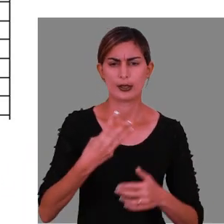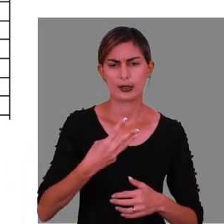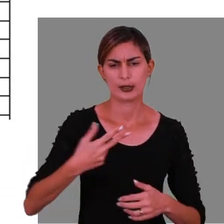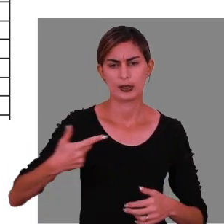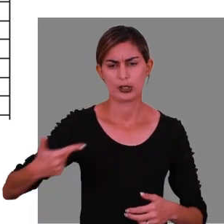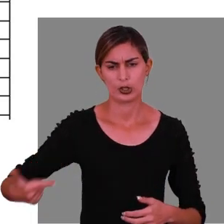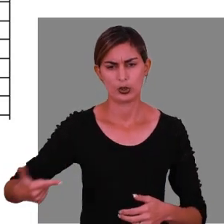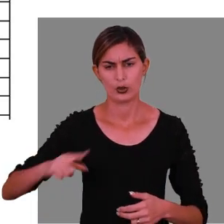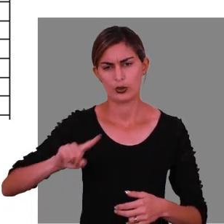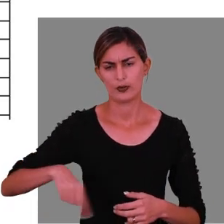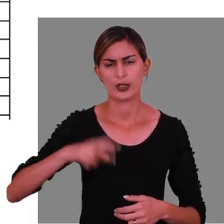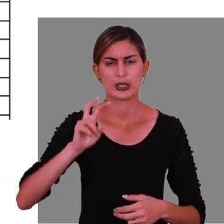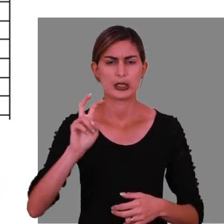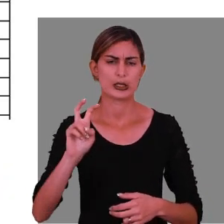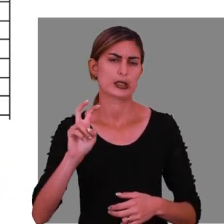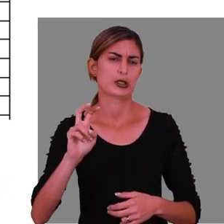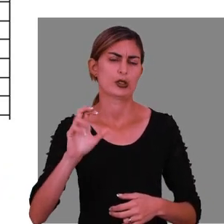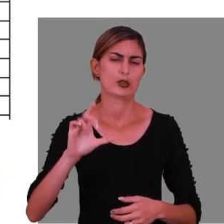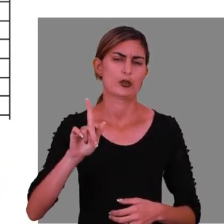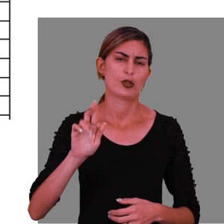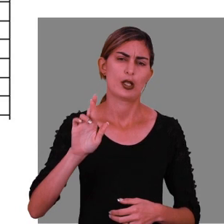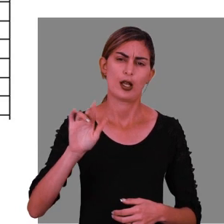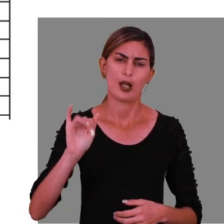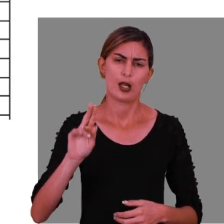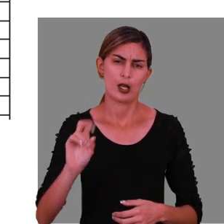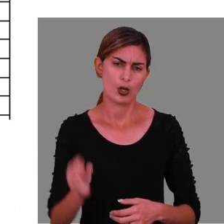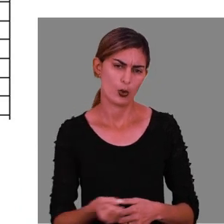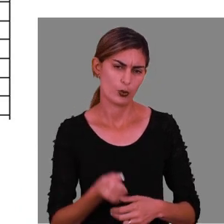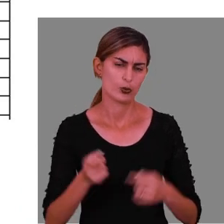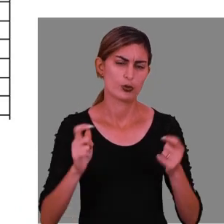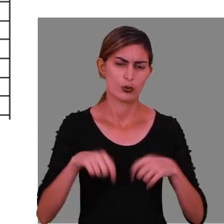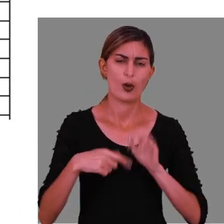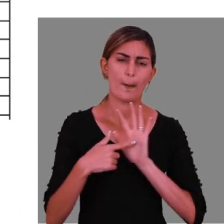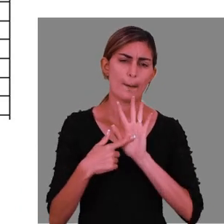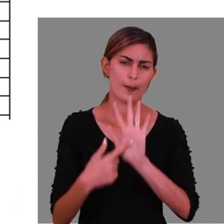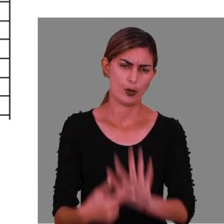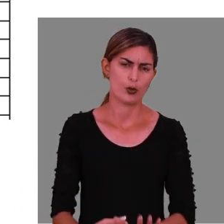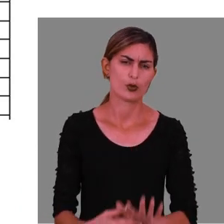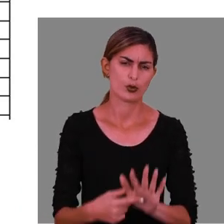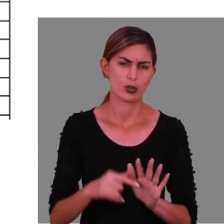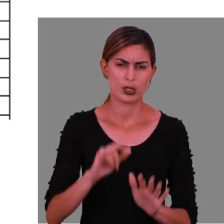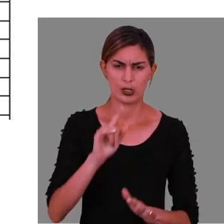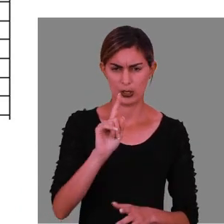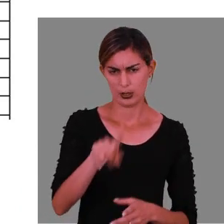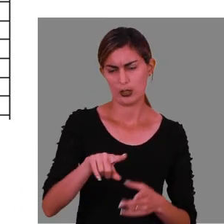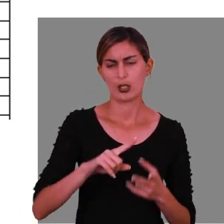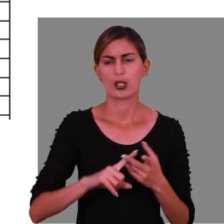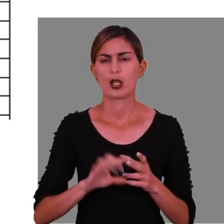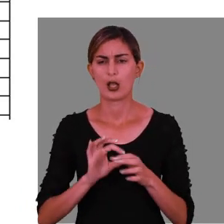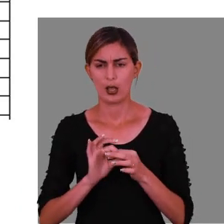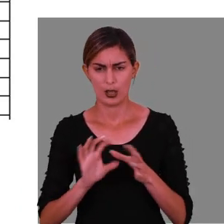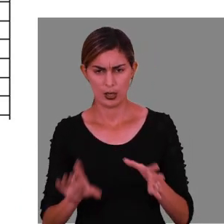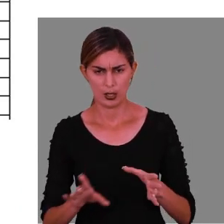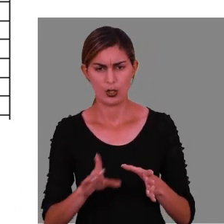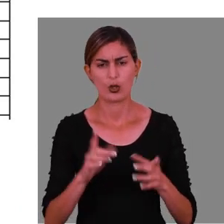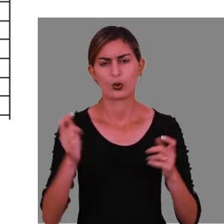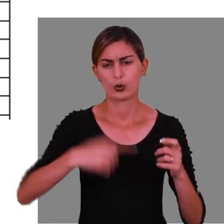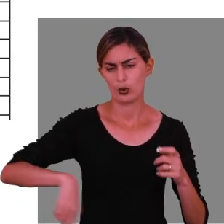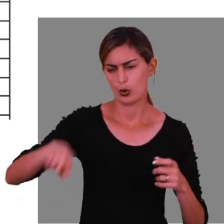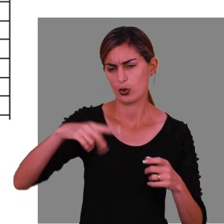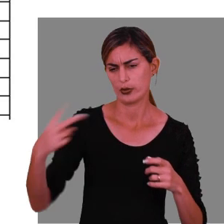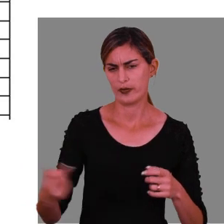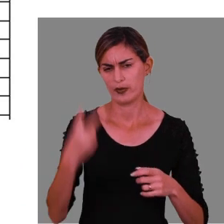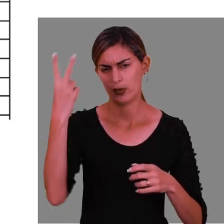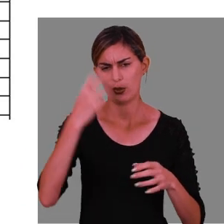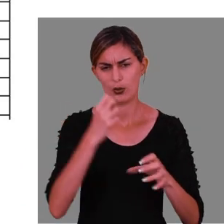de 32,5 graus. Então, conforme esse quadro apresenta este máximo de exposição, o